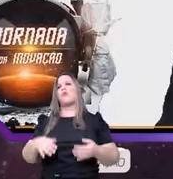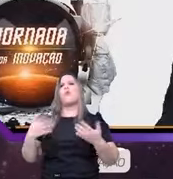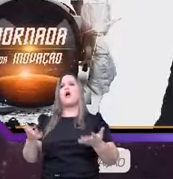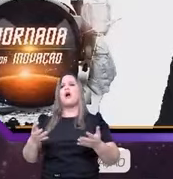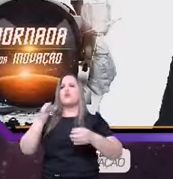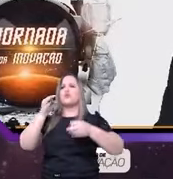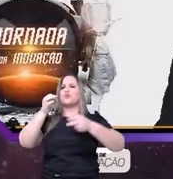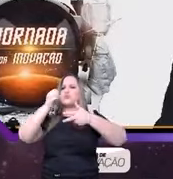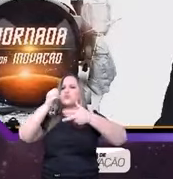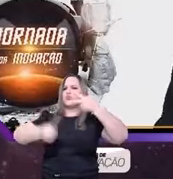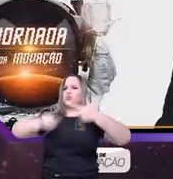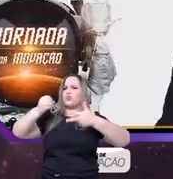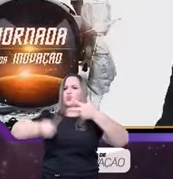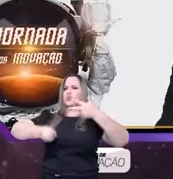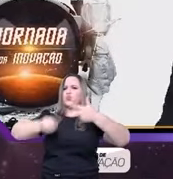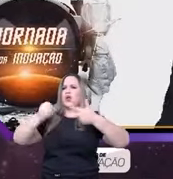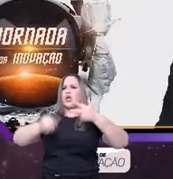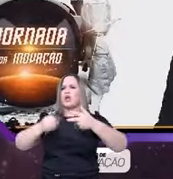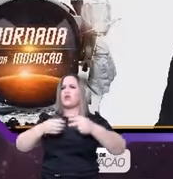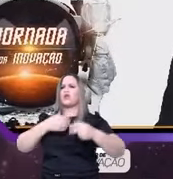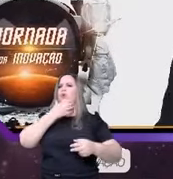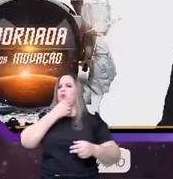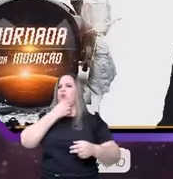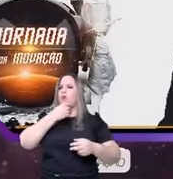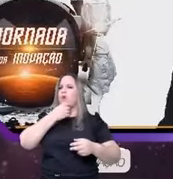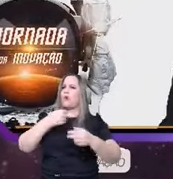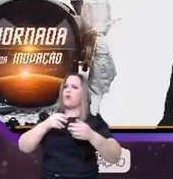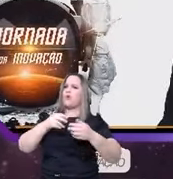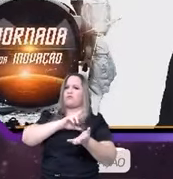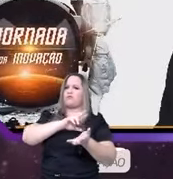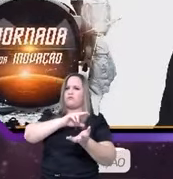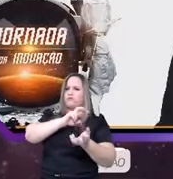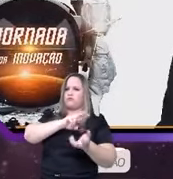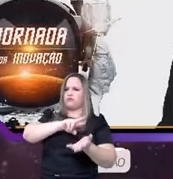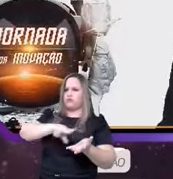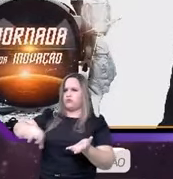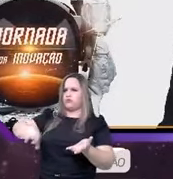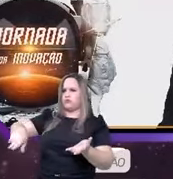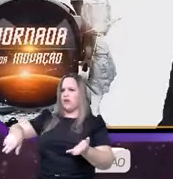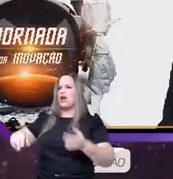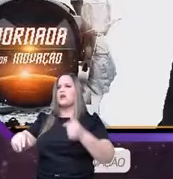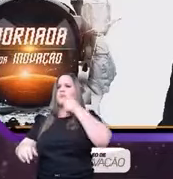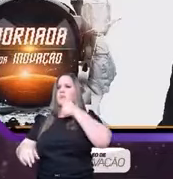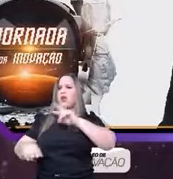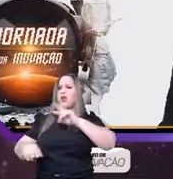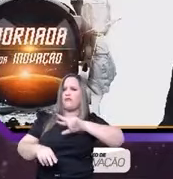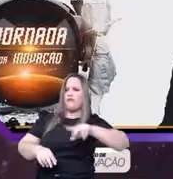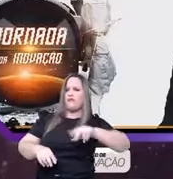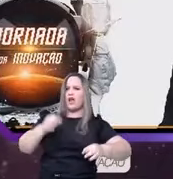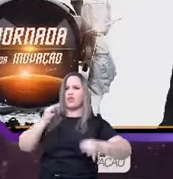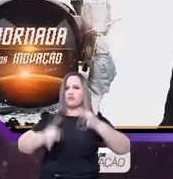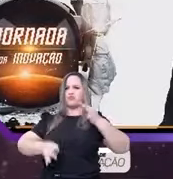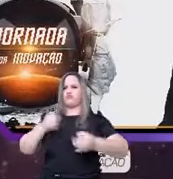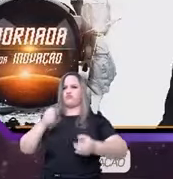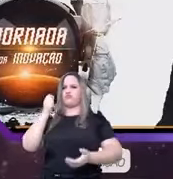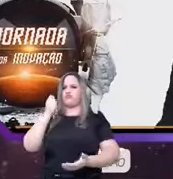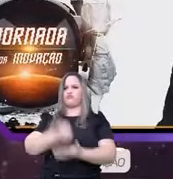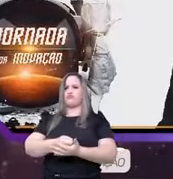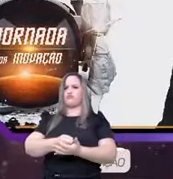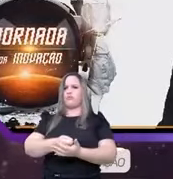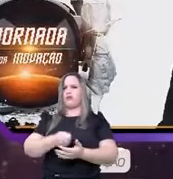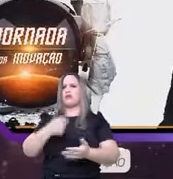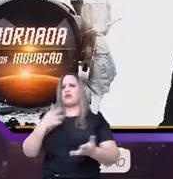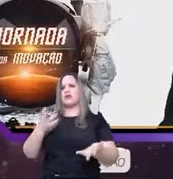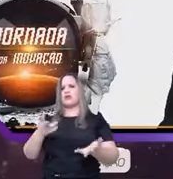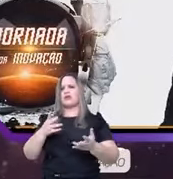em juízes que se envolvem na coordenação de núcleos de inovação, como Vossa Excelência, eu preciso reconhecer o brilhantismo, Vossa Excelência desempenha tal papel,